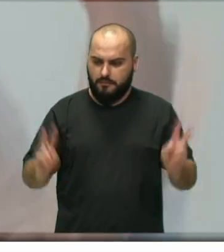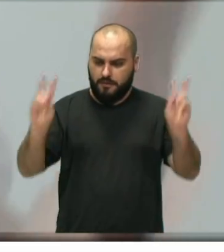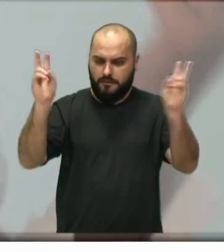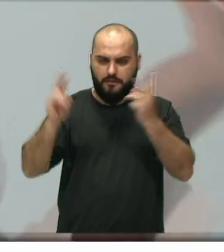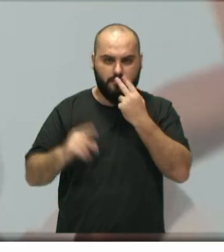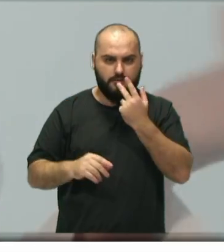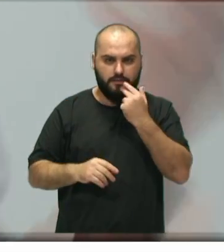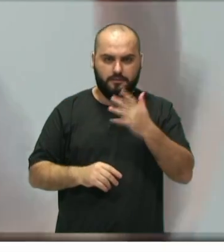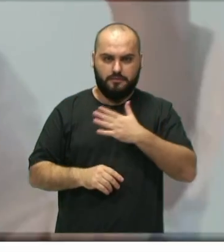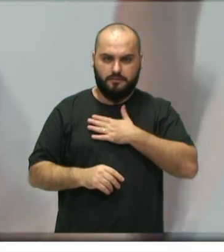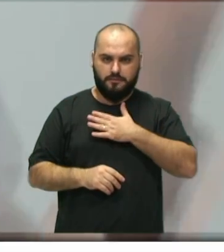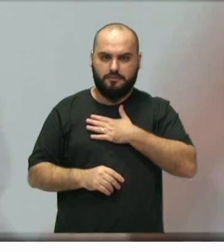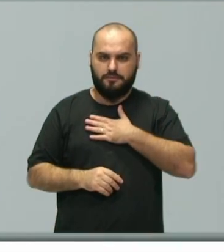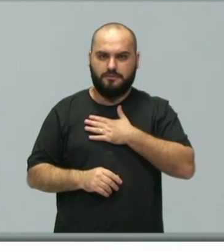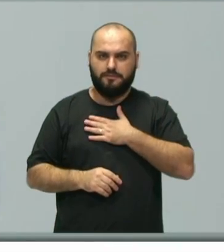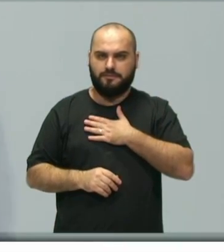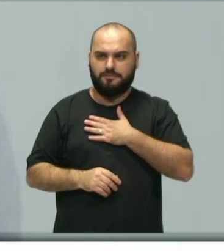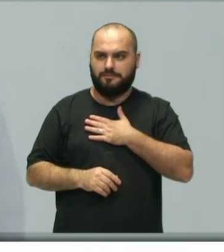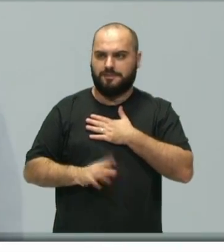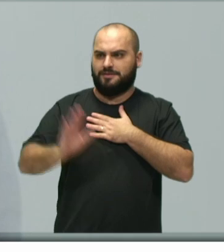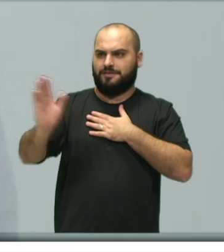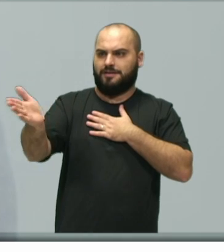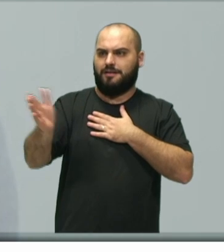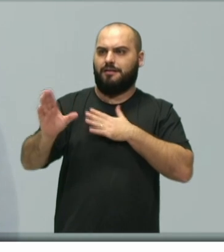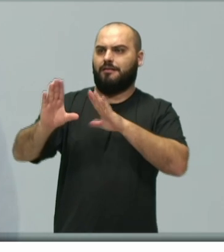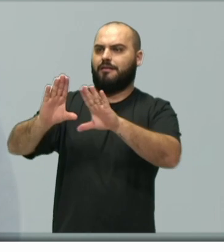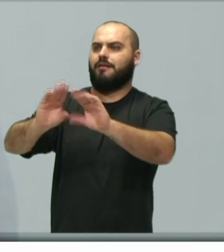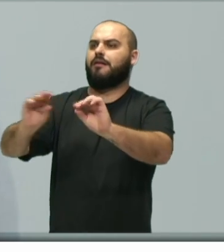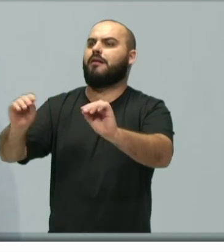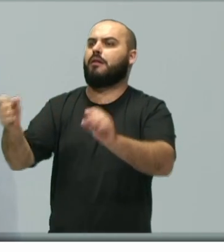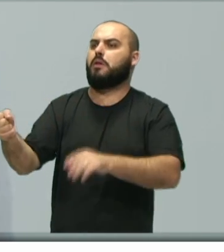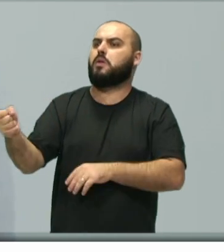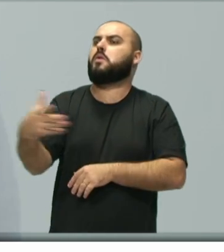com, né, uma decoração mais moderna, enfim.